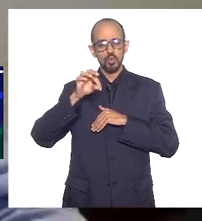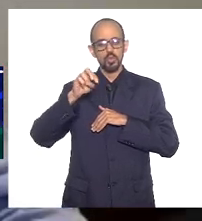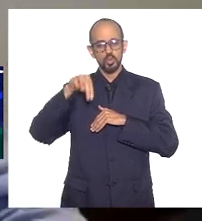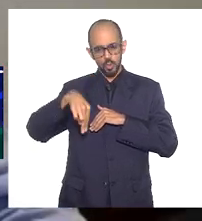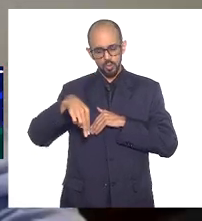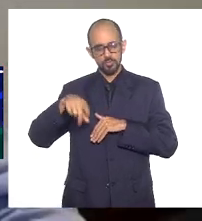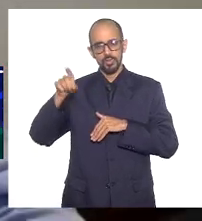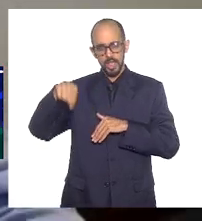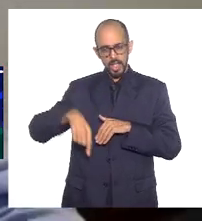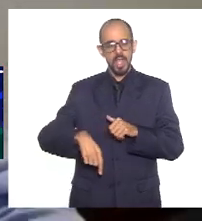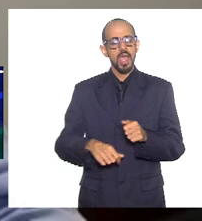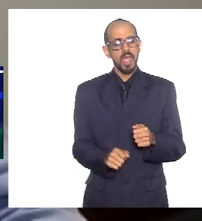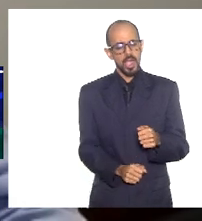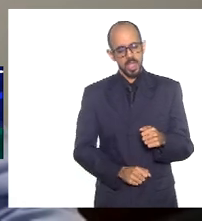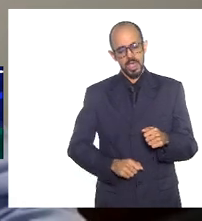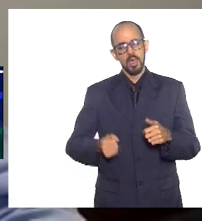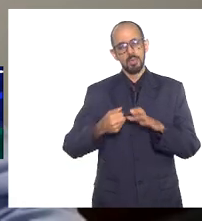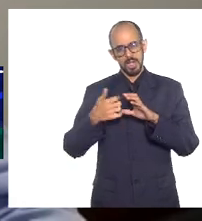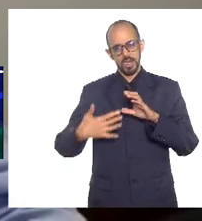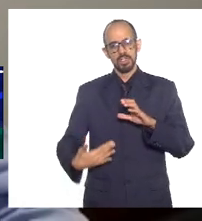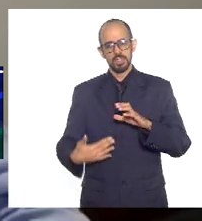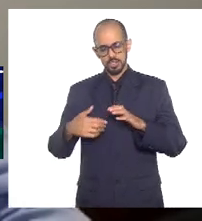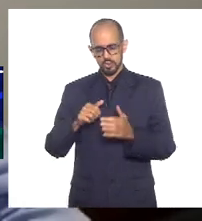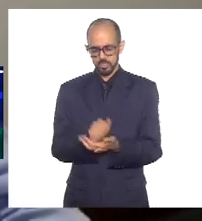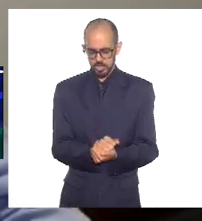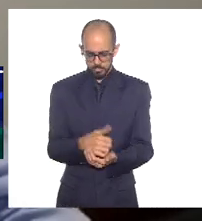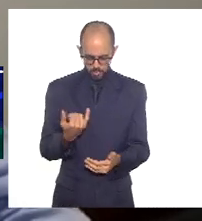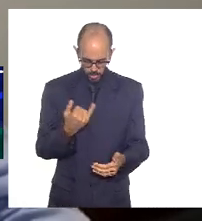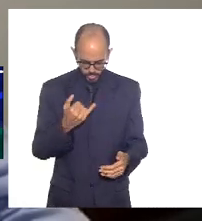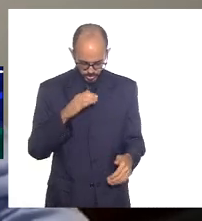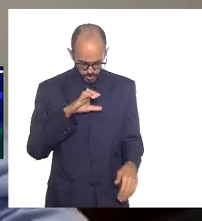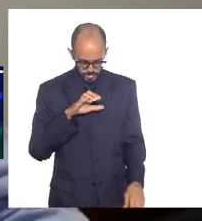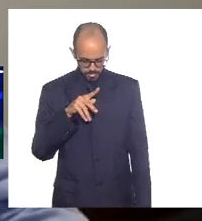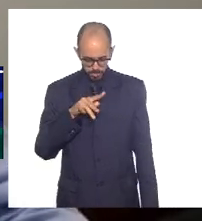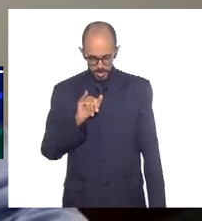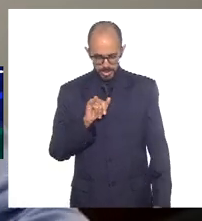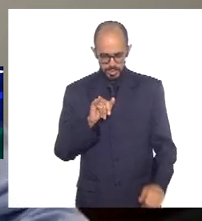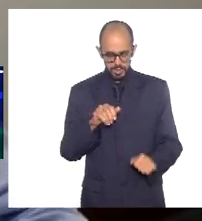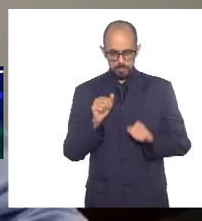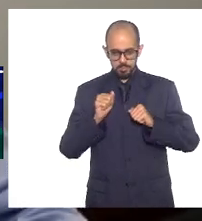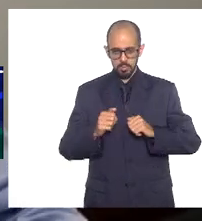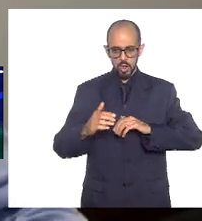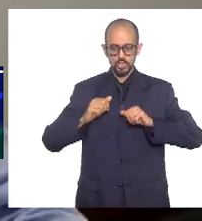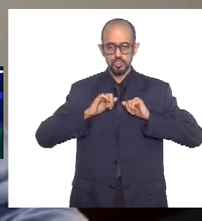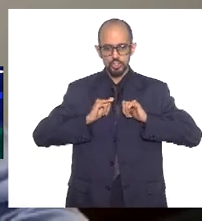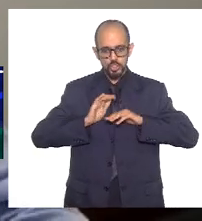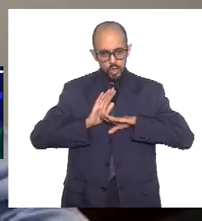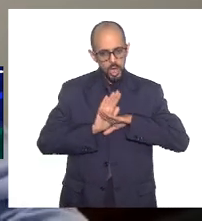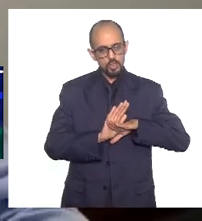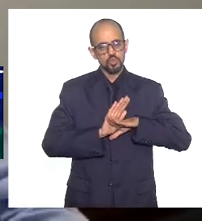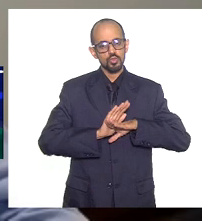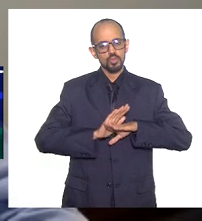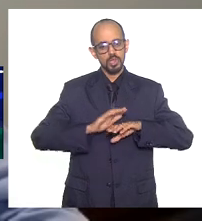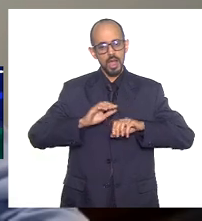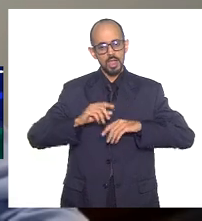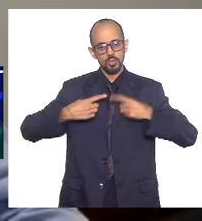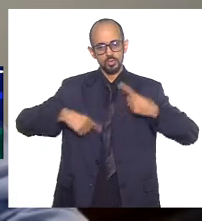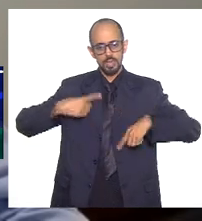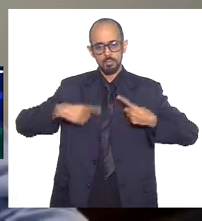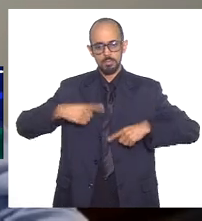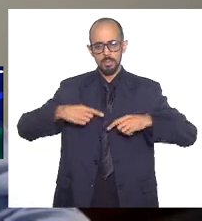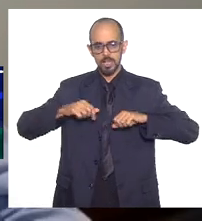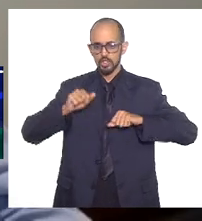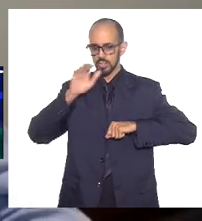esse é um aspecto então é um tema muito importante que a CPI pode contribuir para o debate nacional deputada Marta Rocha para o debate nacional